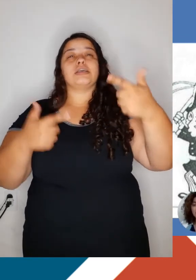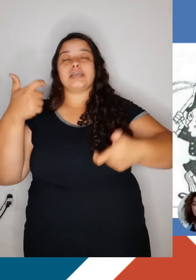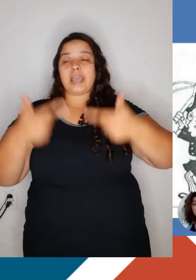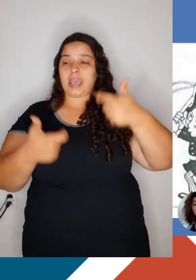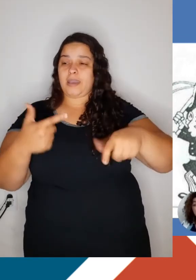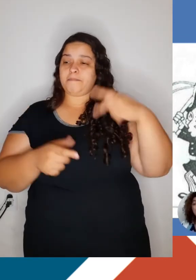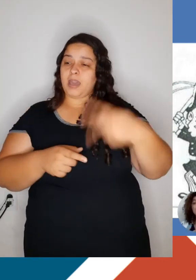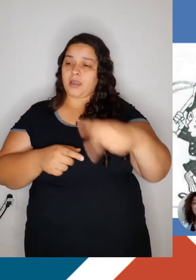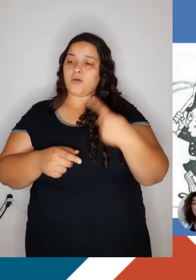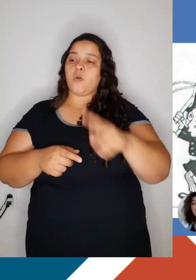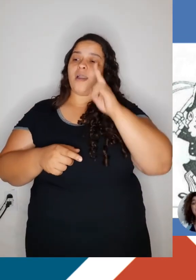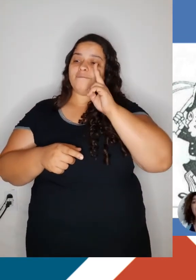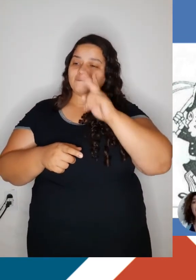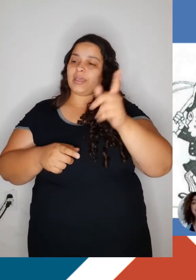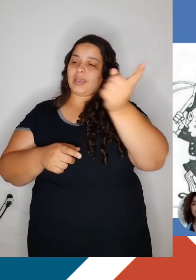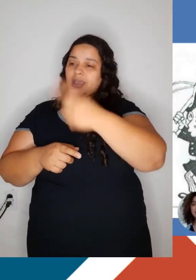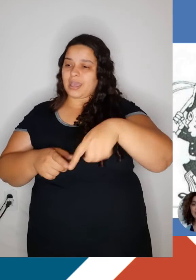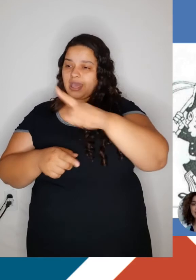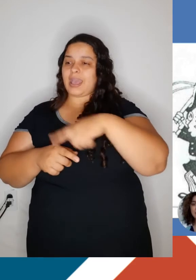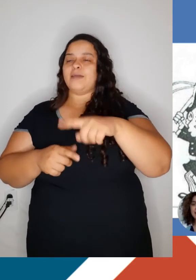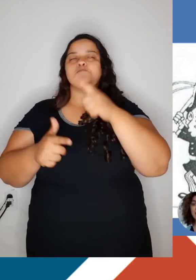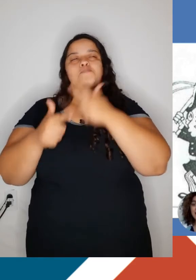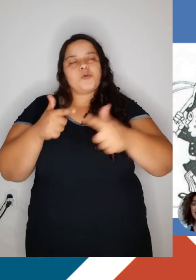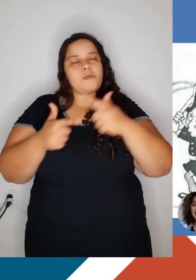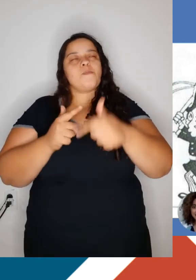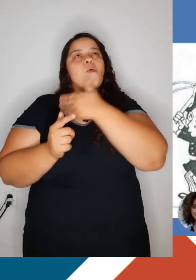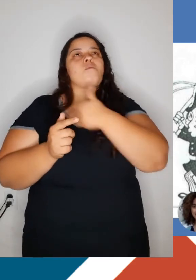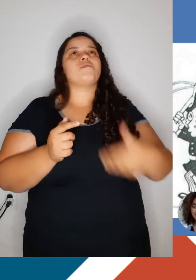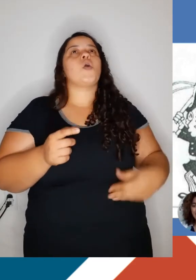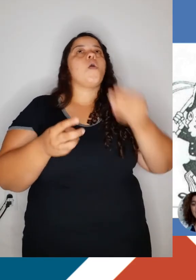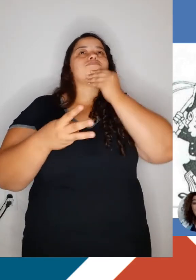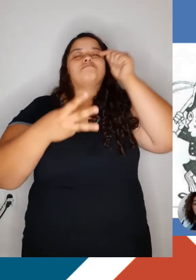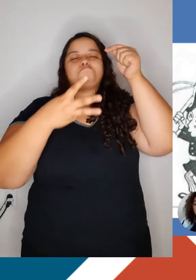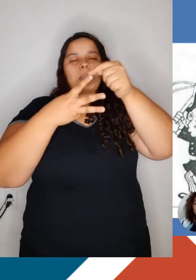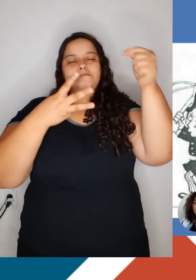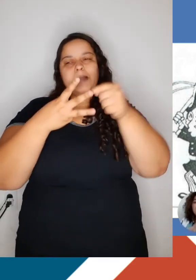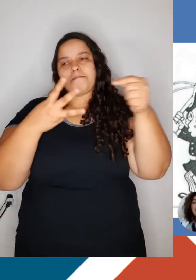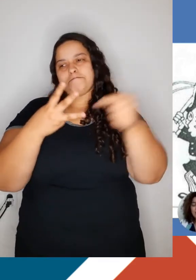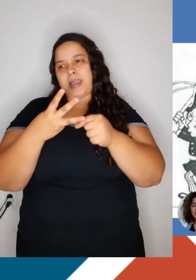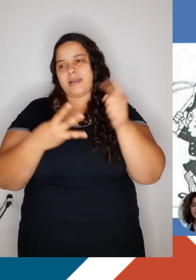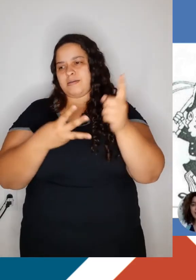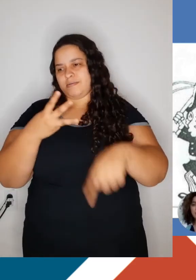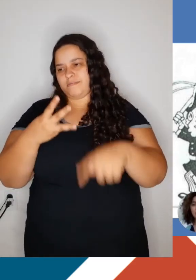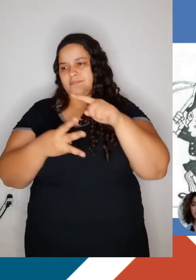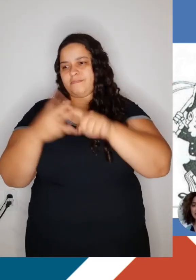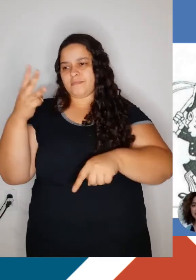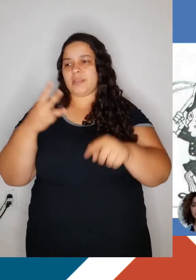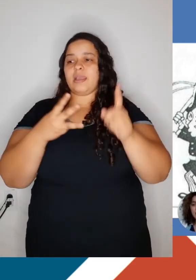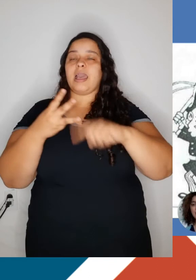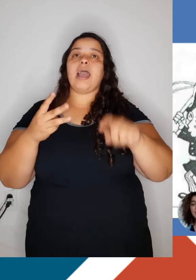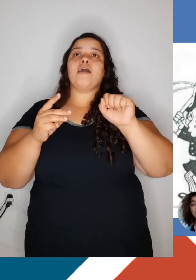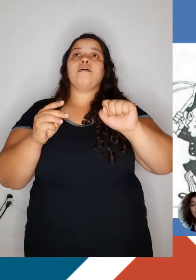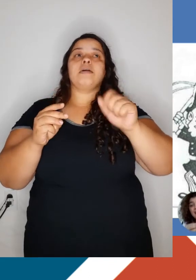Paraguai. Então, a gente tem as bases desse Estado imperial abaladas, causando um desgaste a esse regime